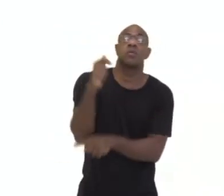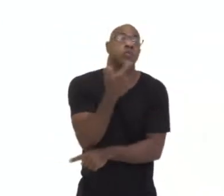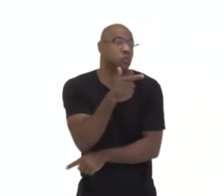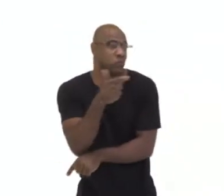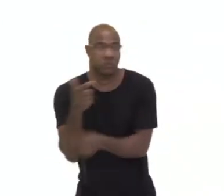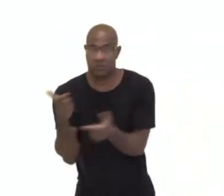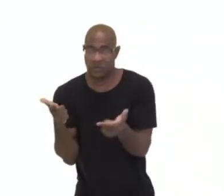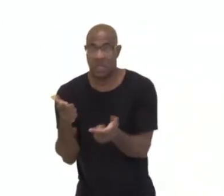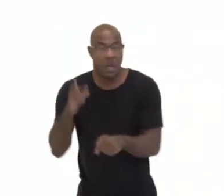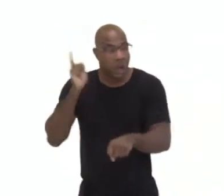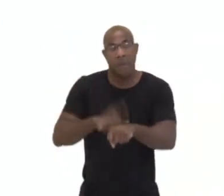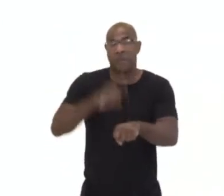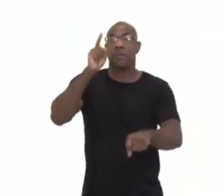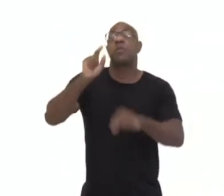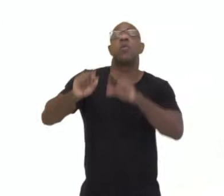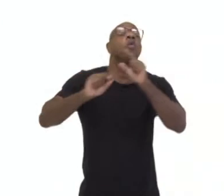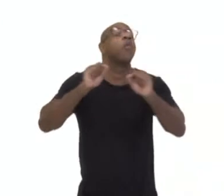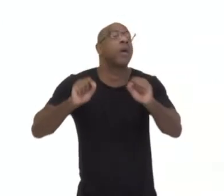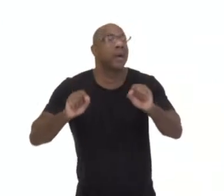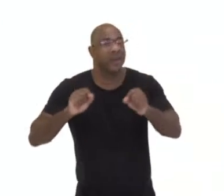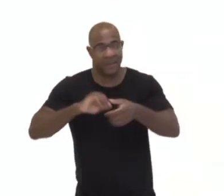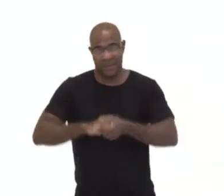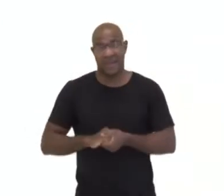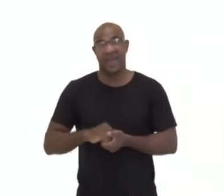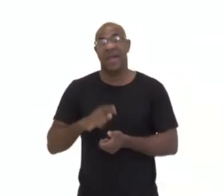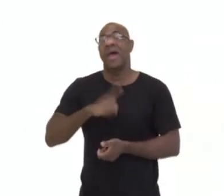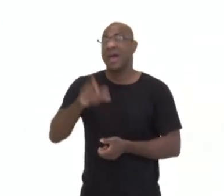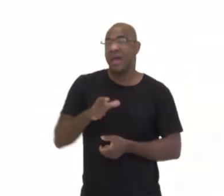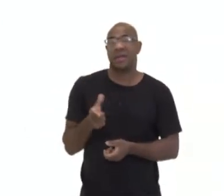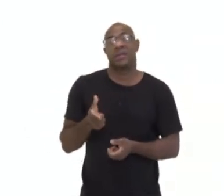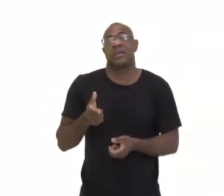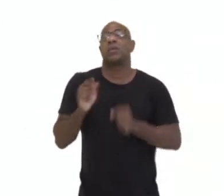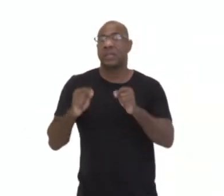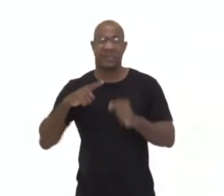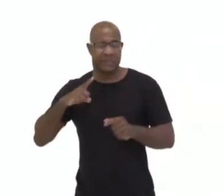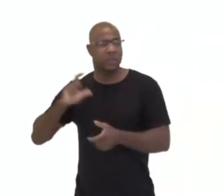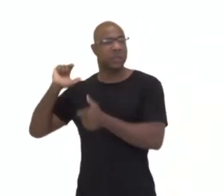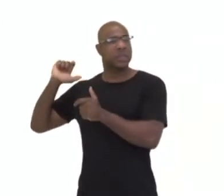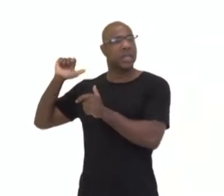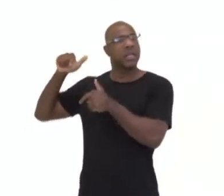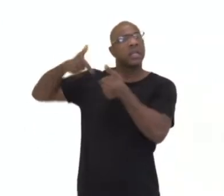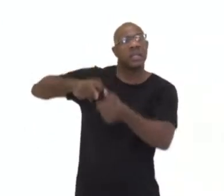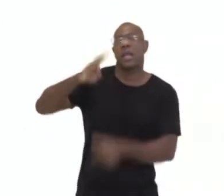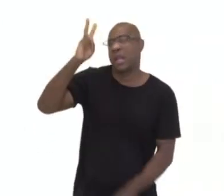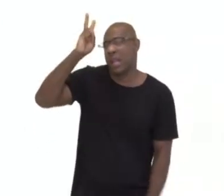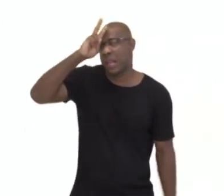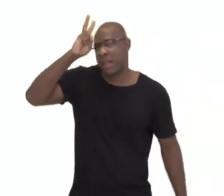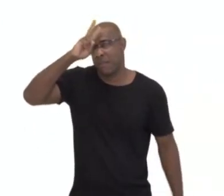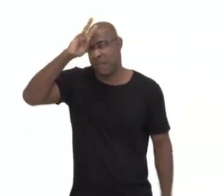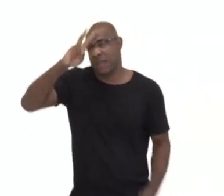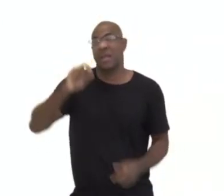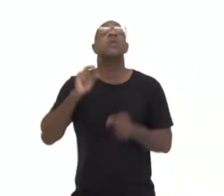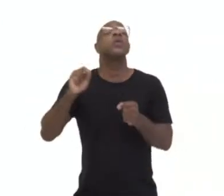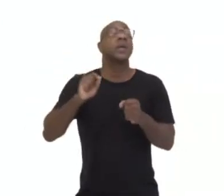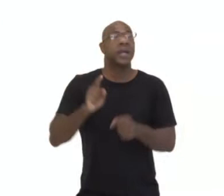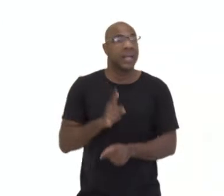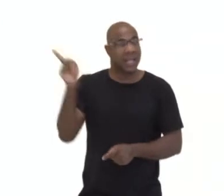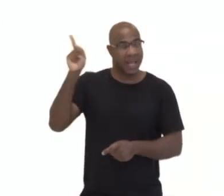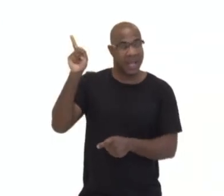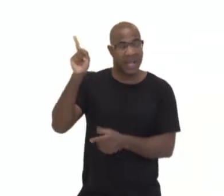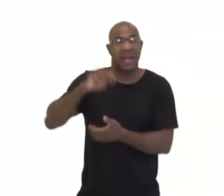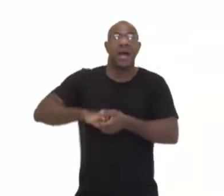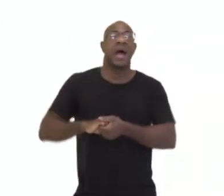ao mesmo tempo, no centro, um certo ar tradicional que lembrava Buenos Aires.